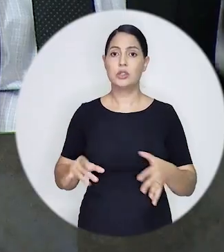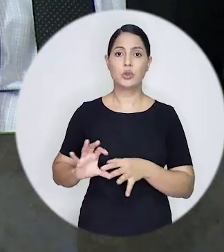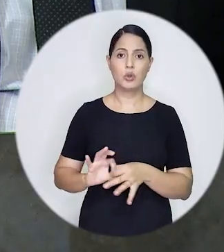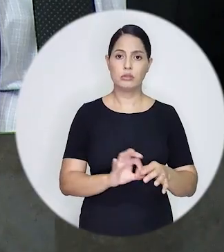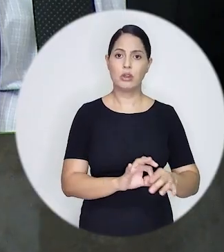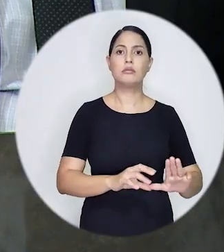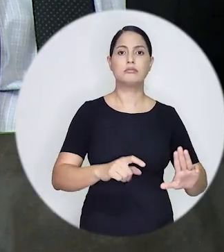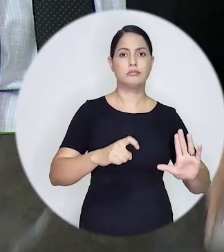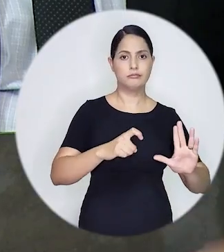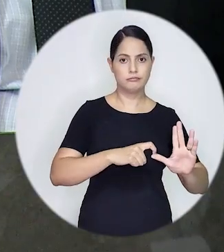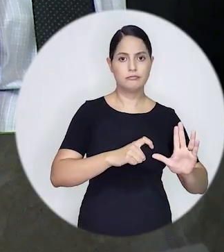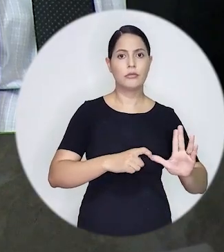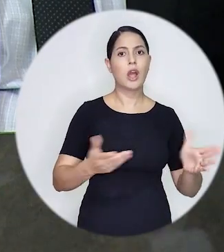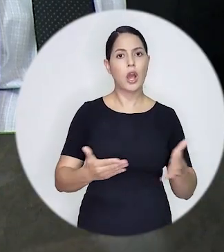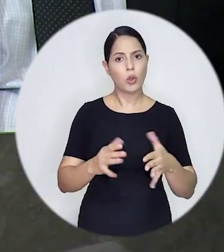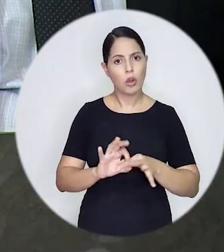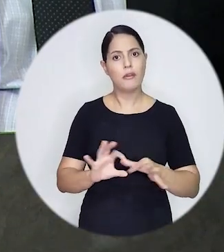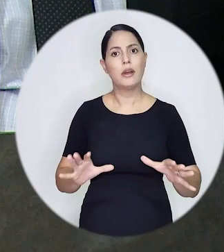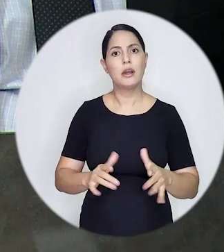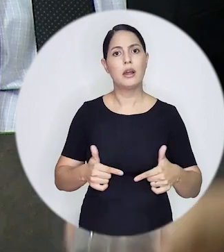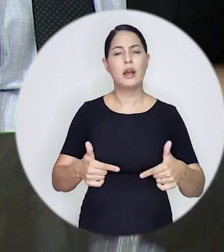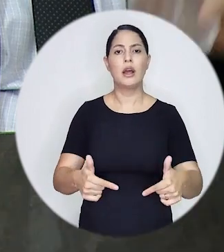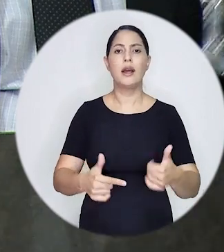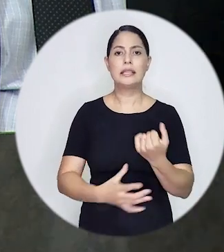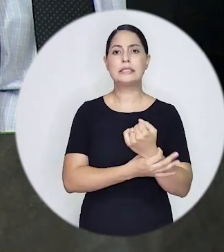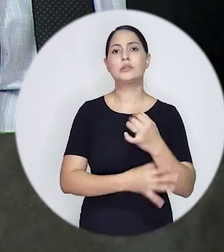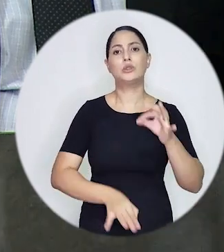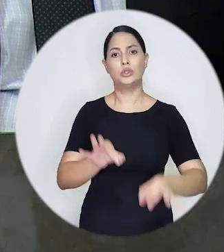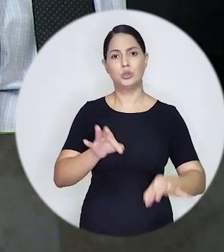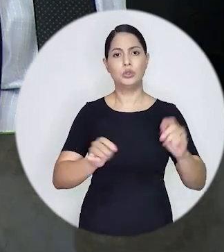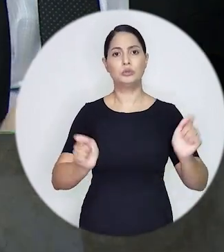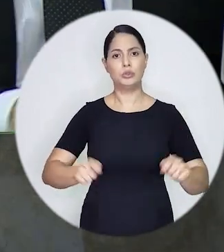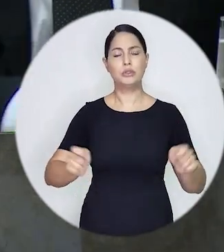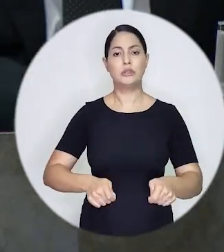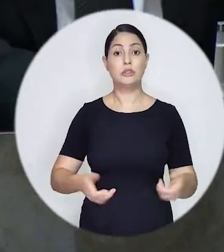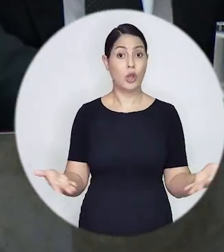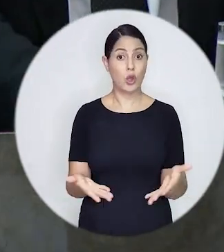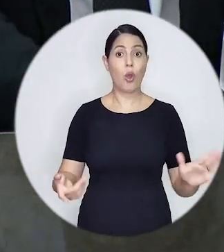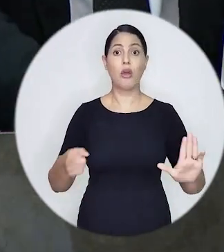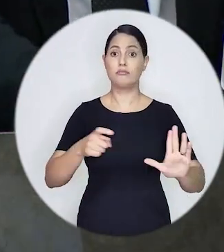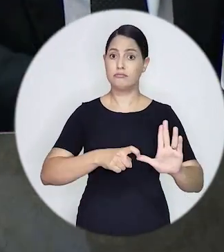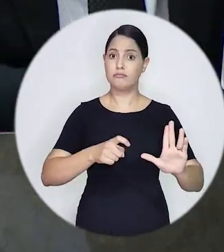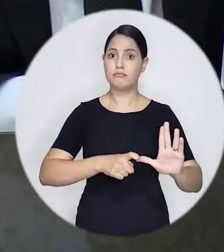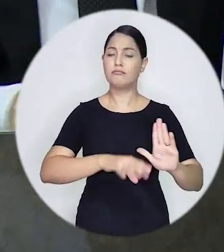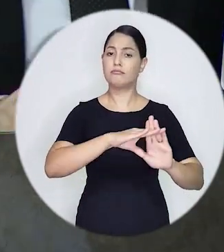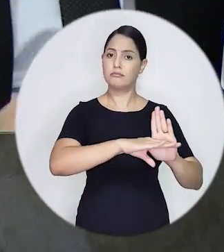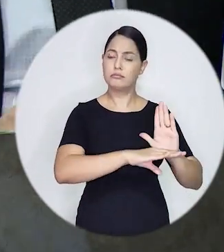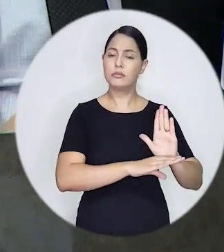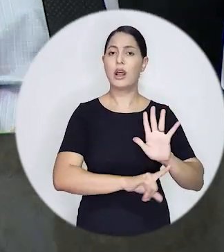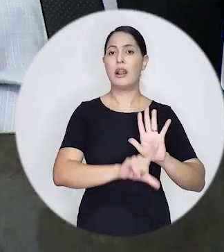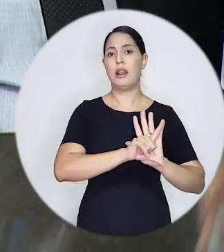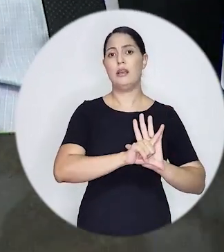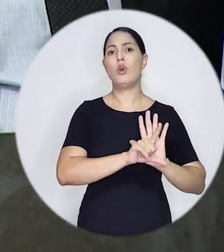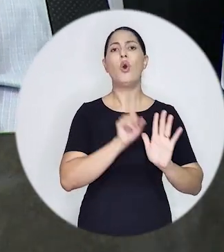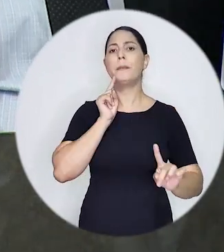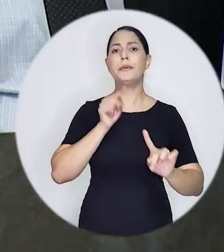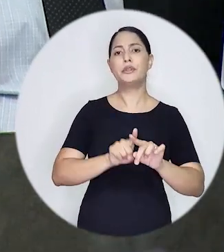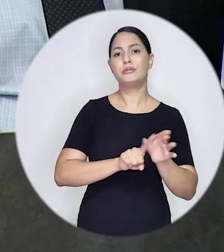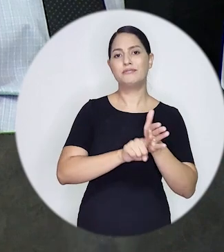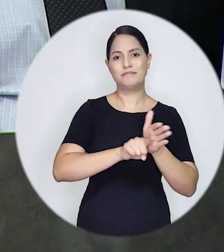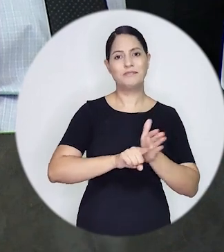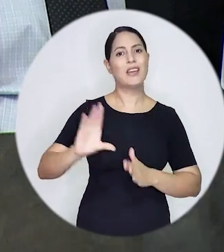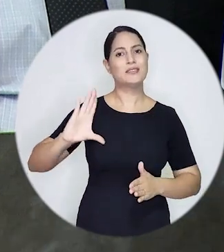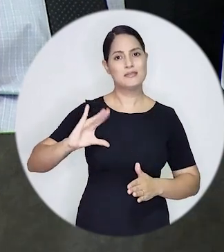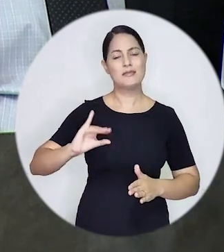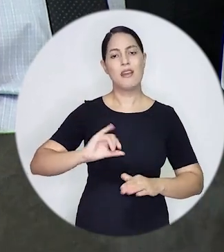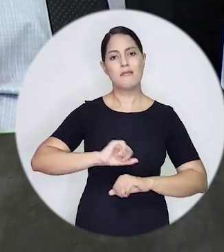do nosso dicionário. E é por isso que nós estamos aqui. O hoje exige de nós enfrentarmos